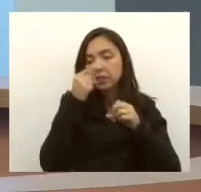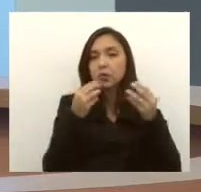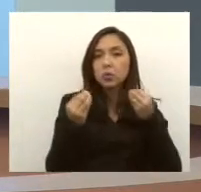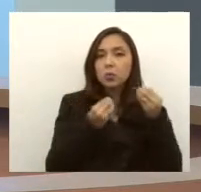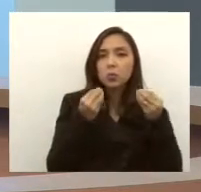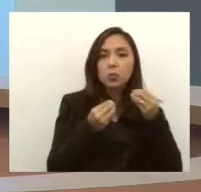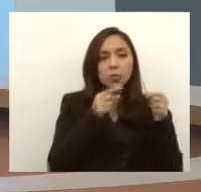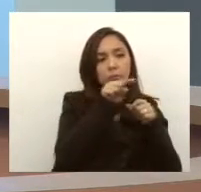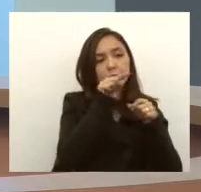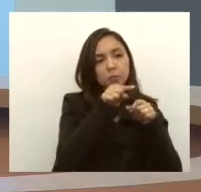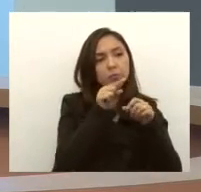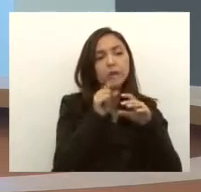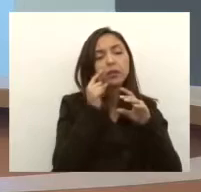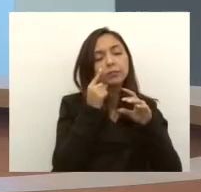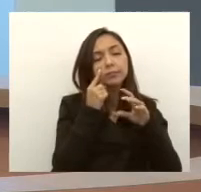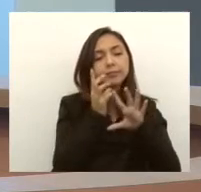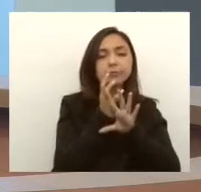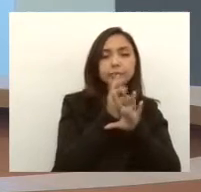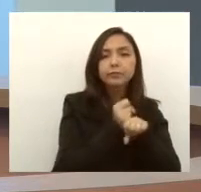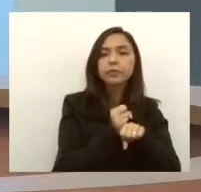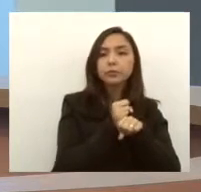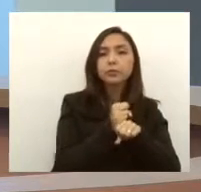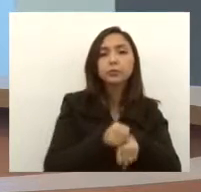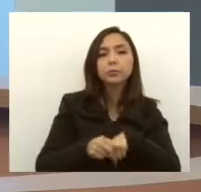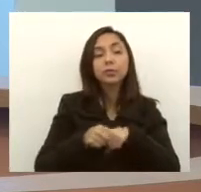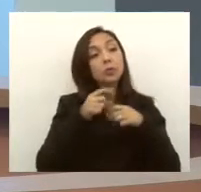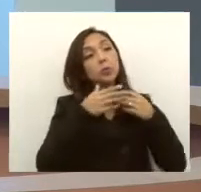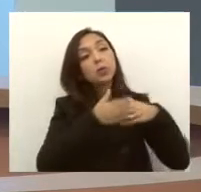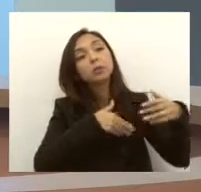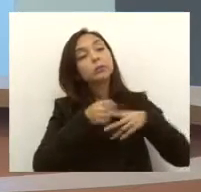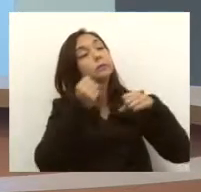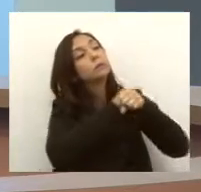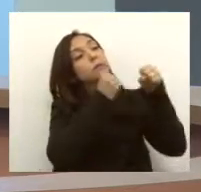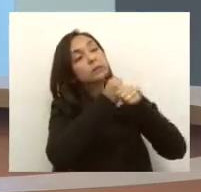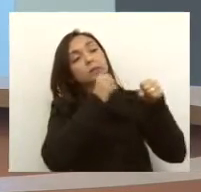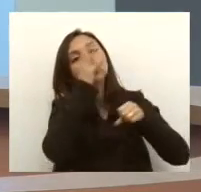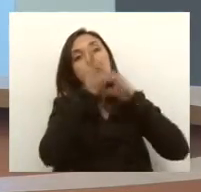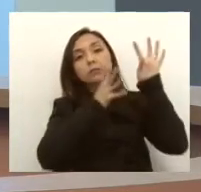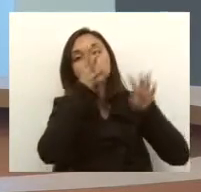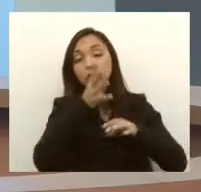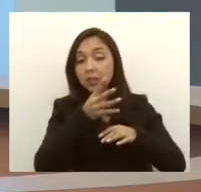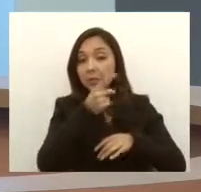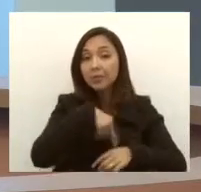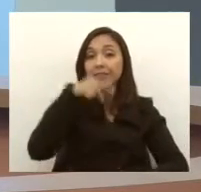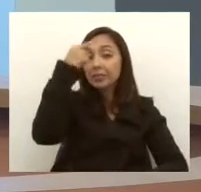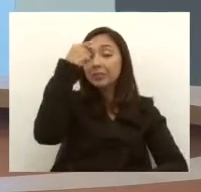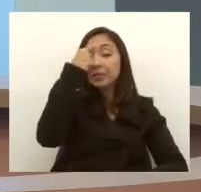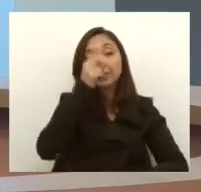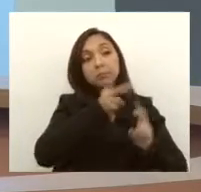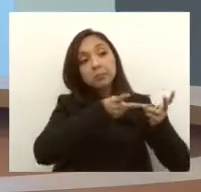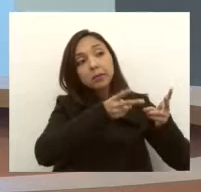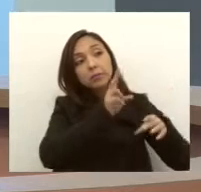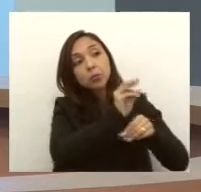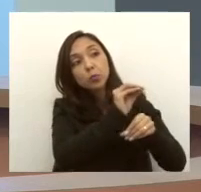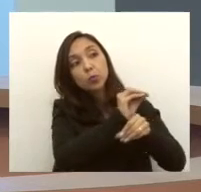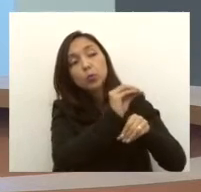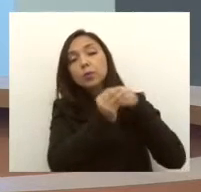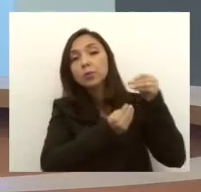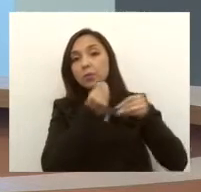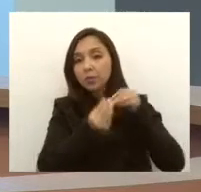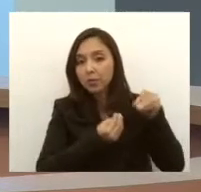que aquilo vai ser gerido. Não adianta sair construindo e você não pensar como você vai manter aquilo